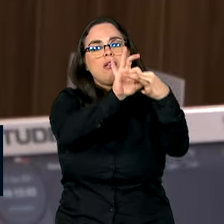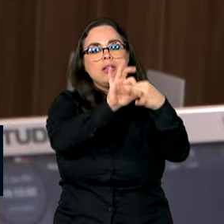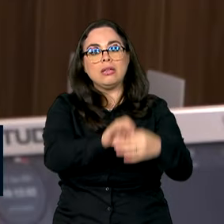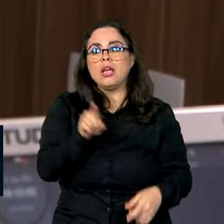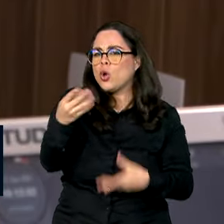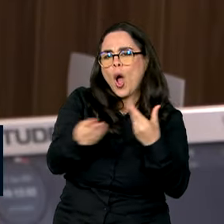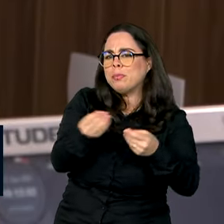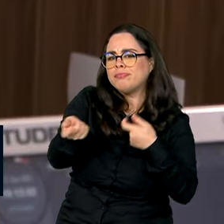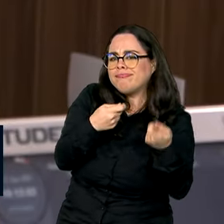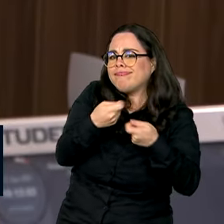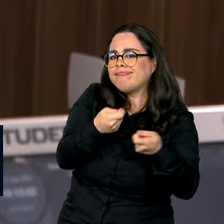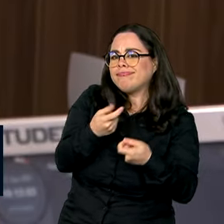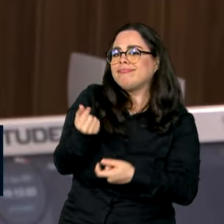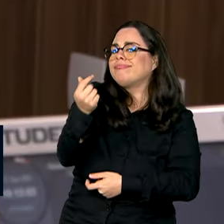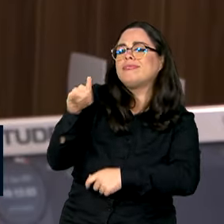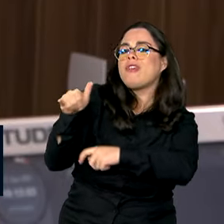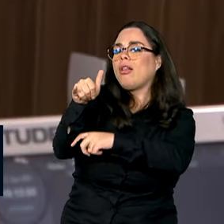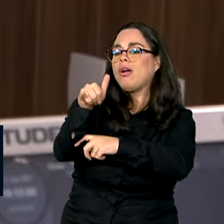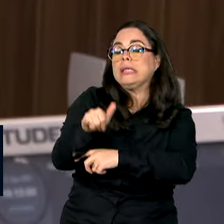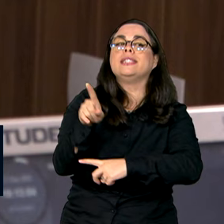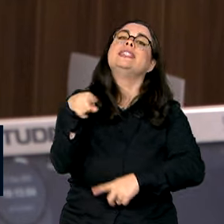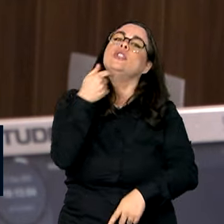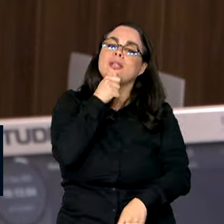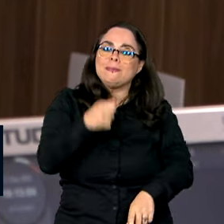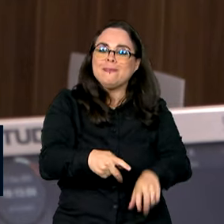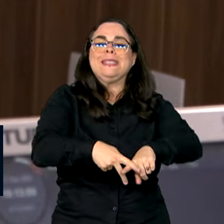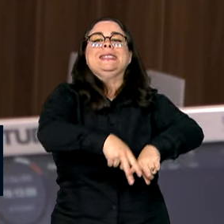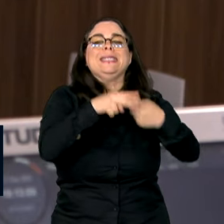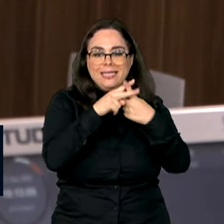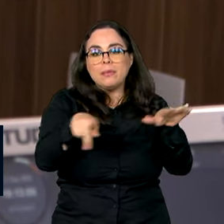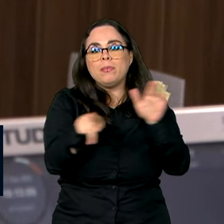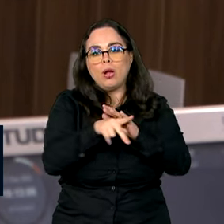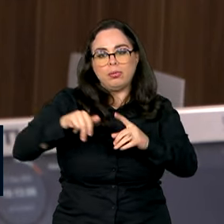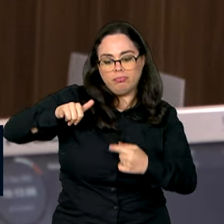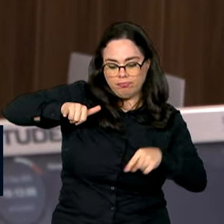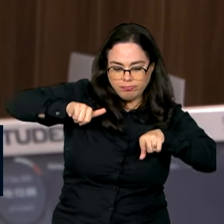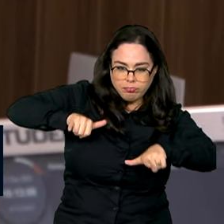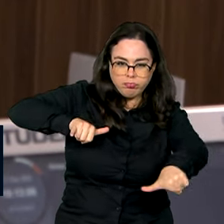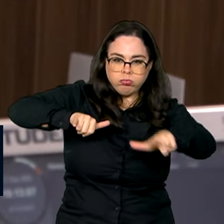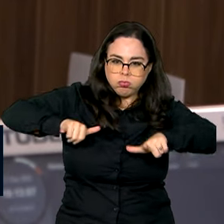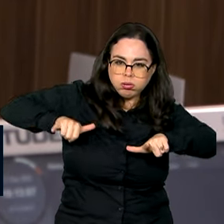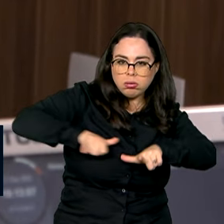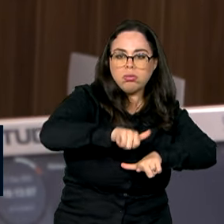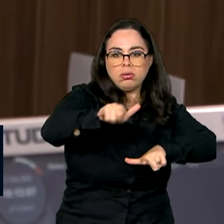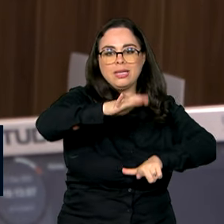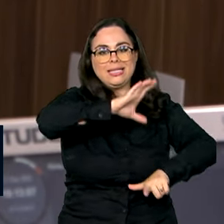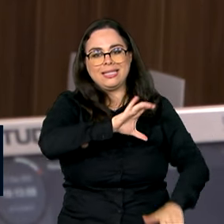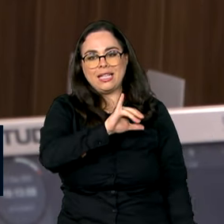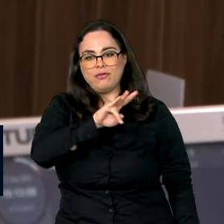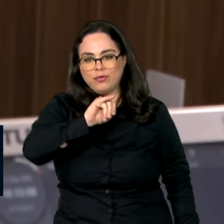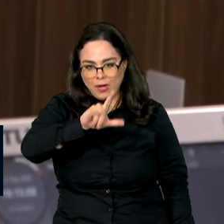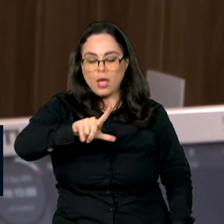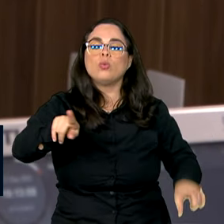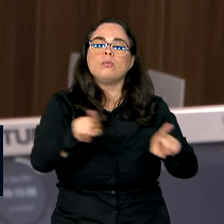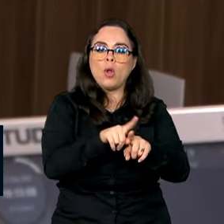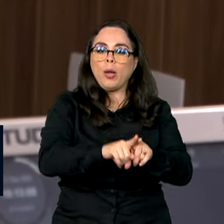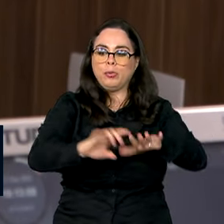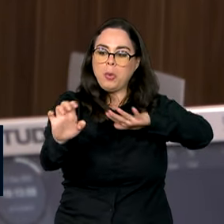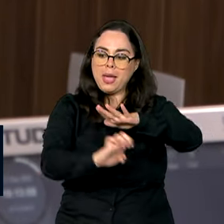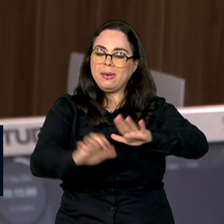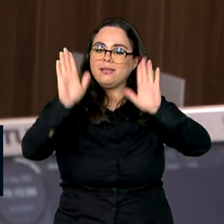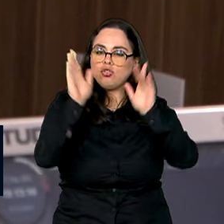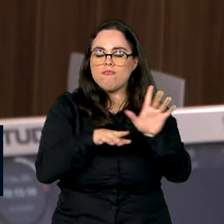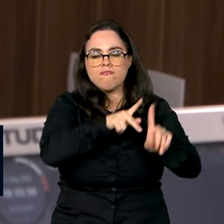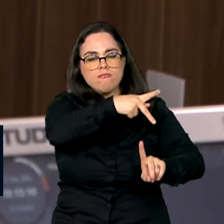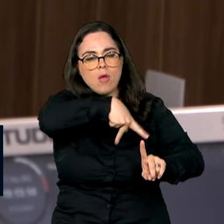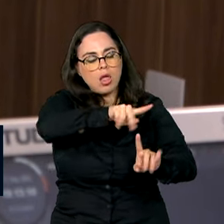Então, nós estamos em plena reforma do aeroporto da área civil. Está certo que a concessionária já tinha os